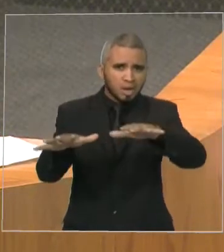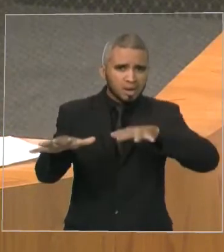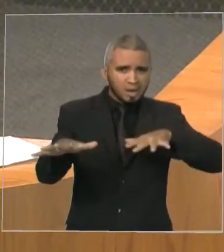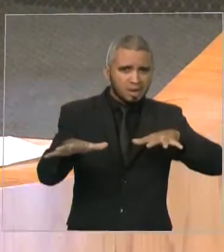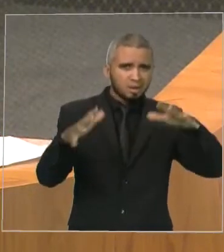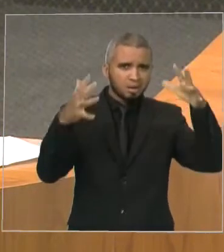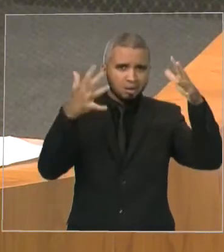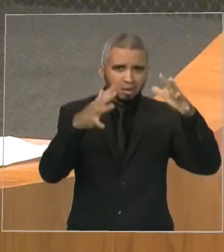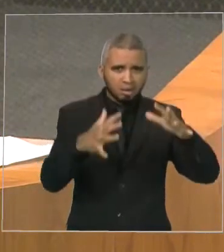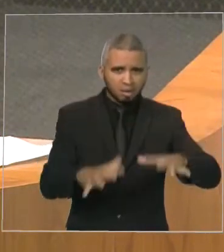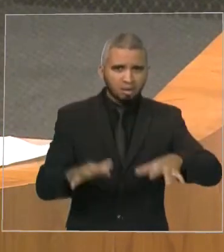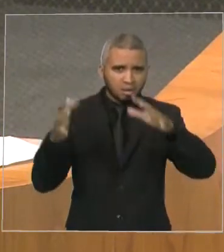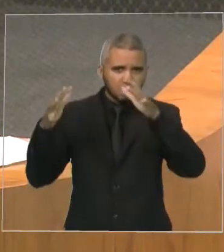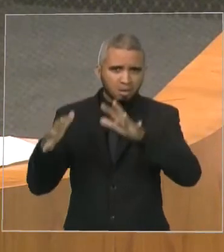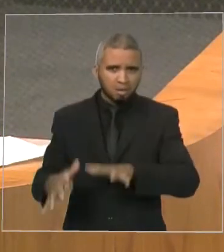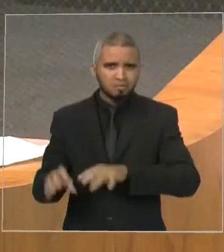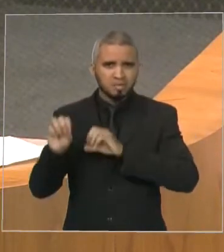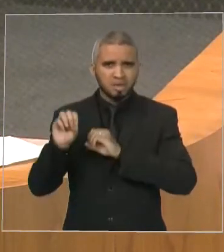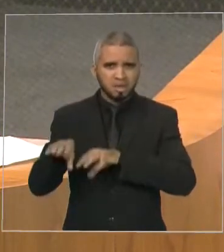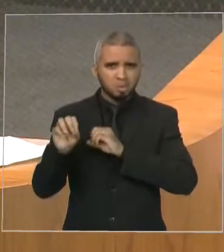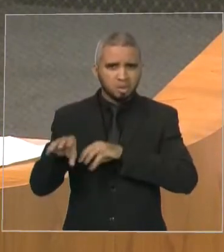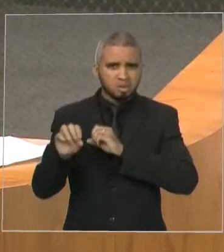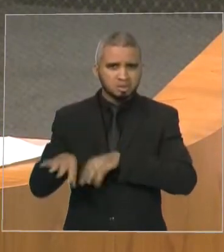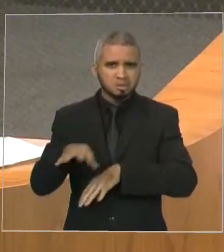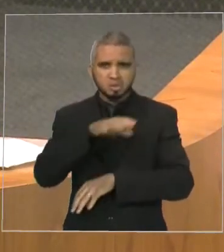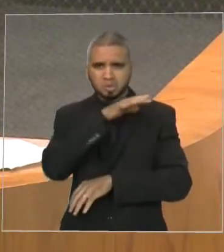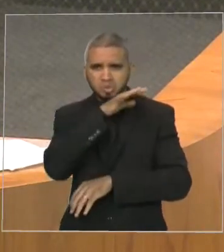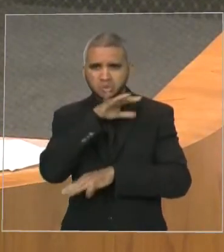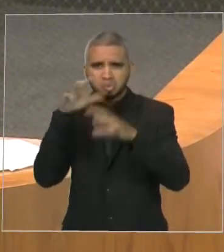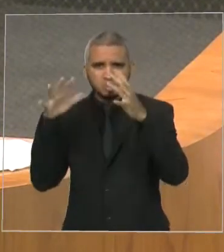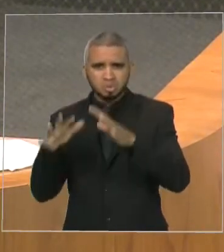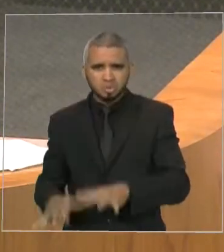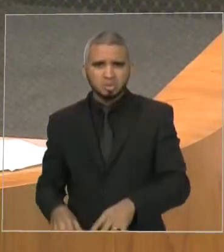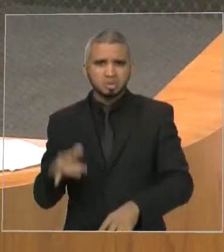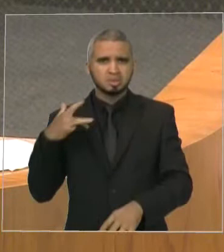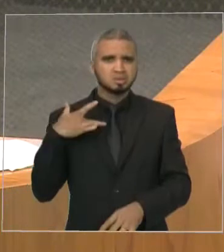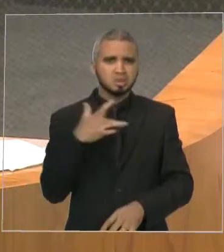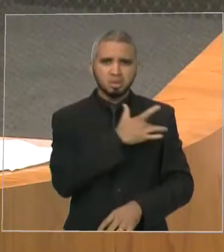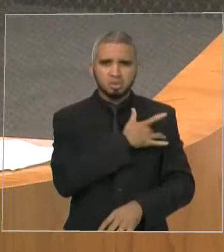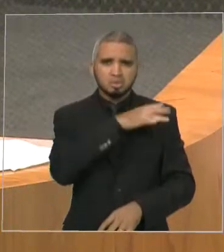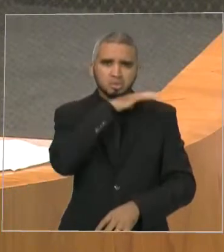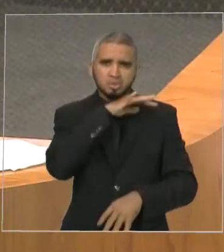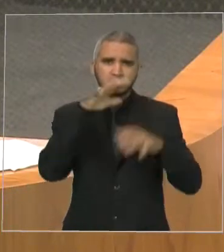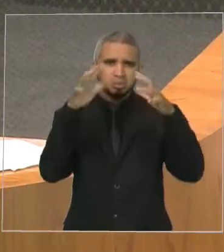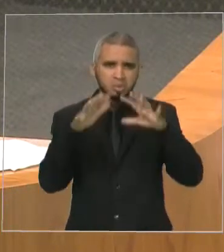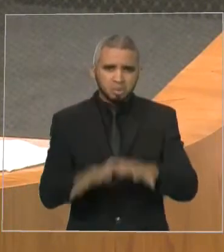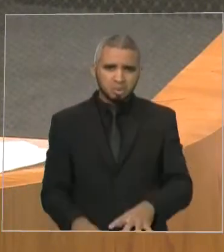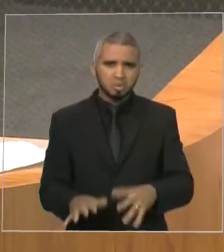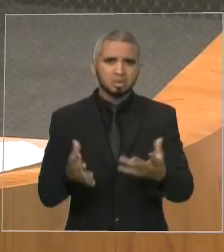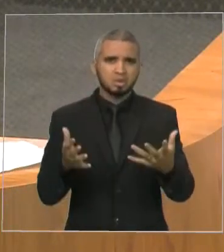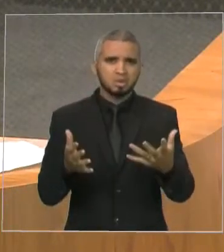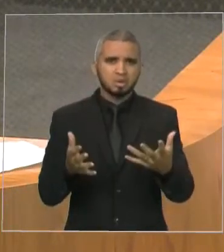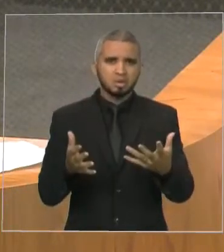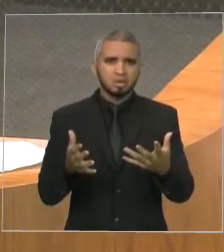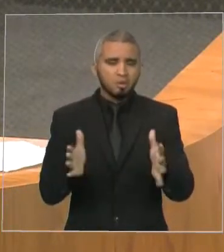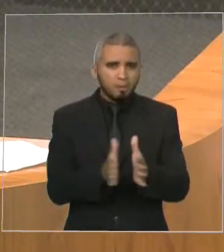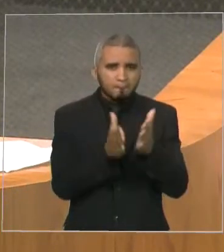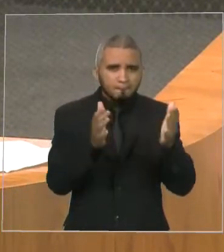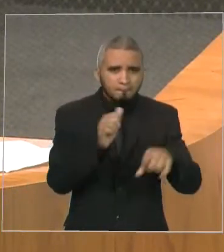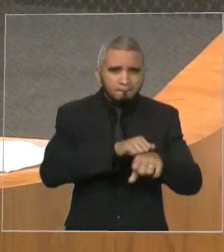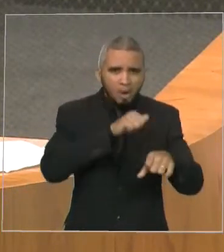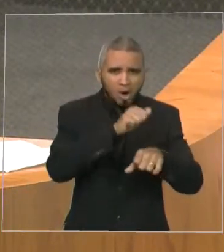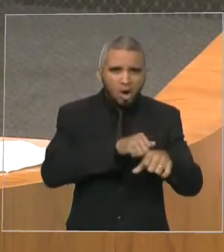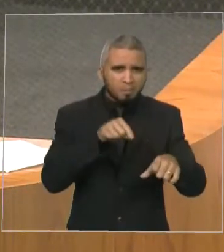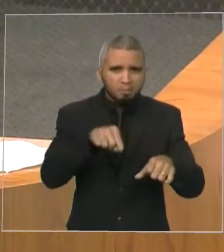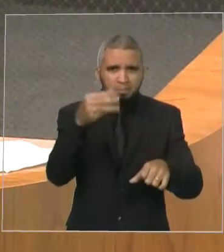ruim, a educação está ruim, a saúde está ruim, aumentou a pobreza no estado